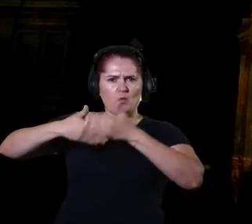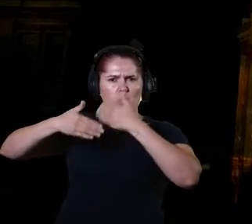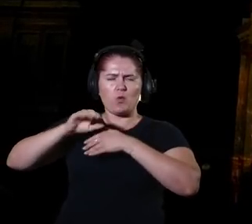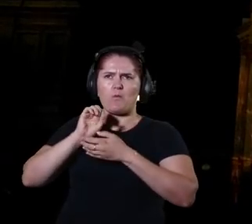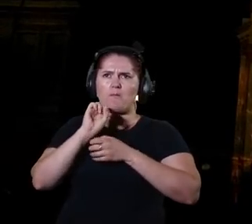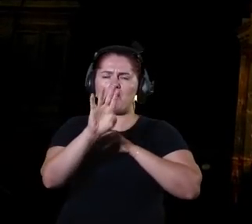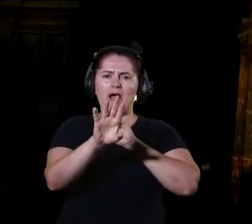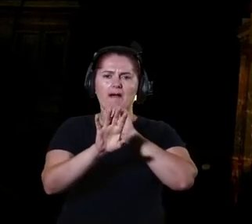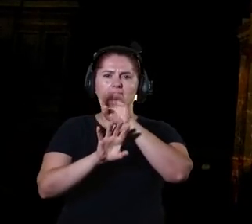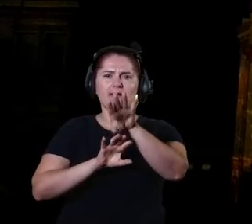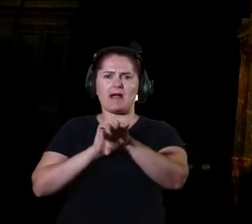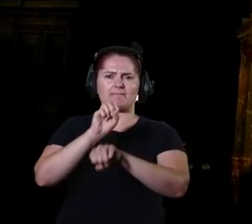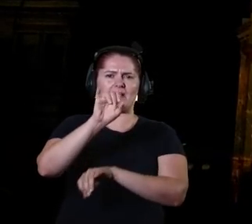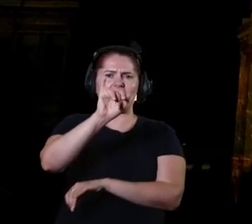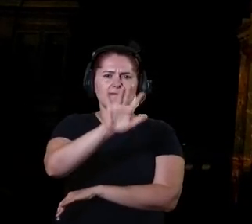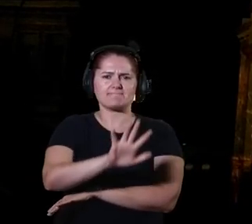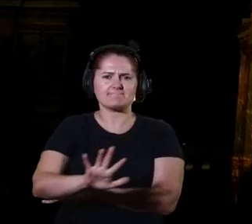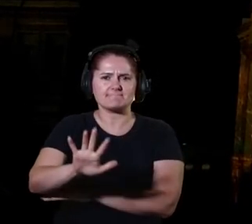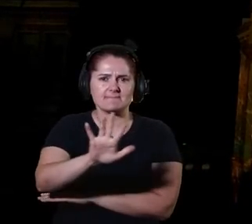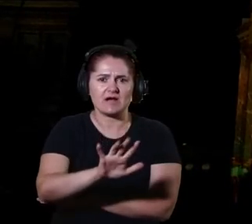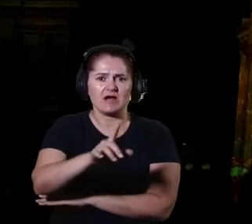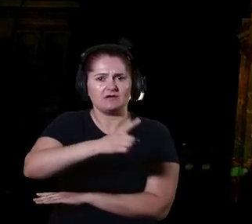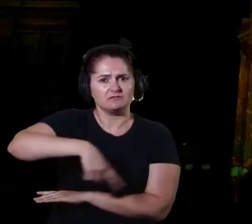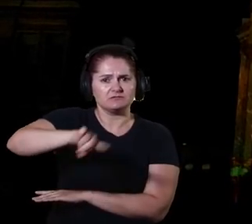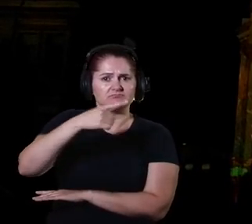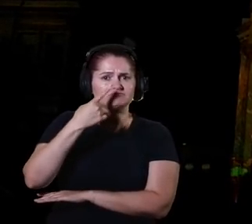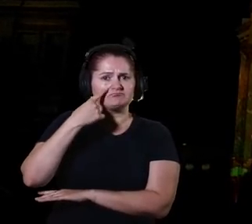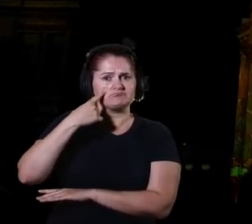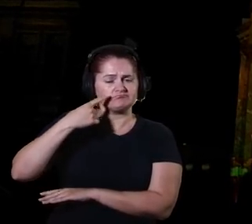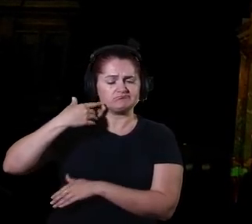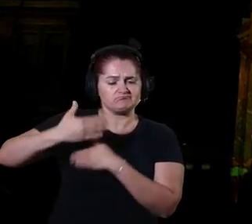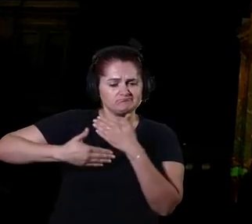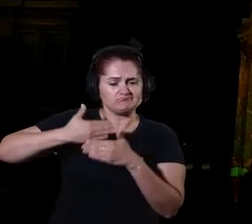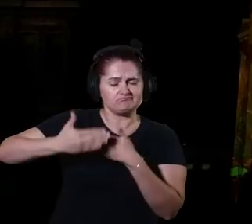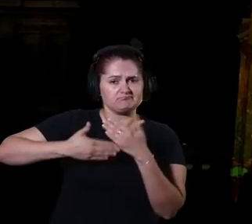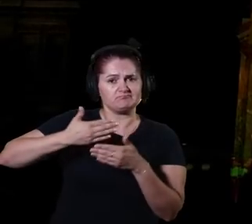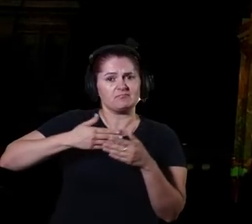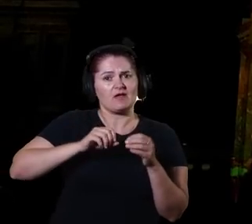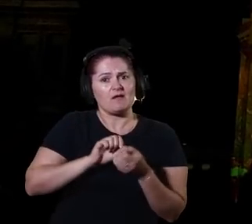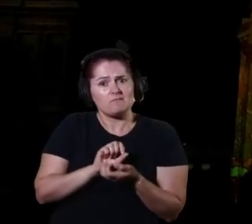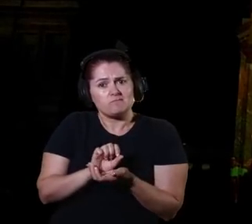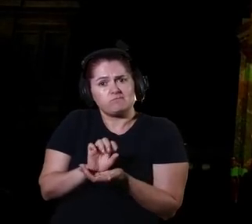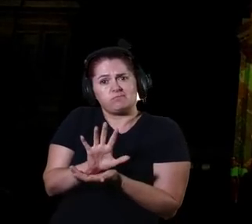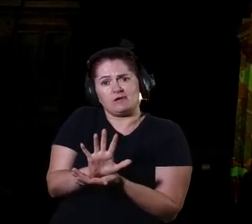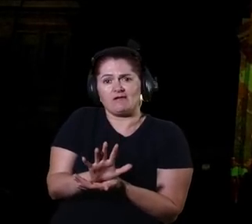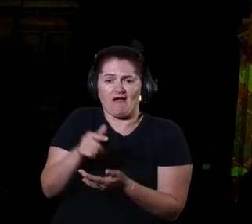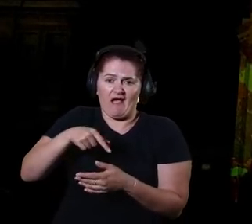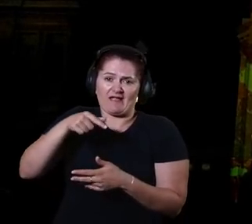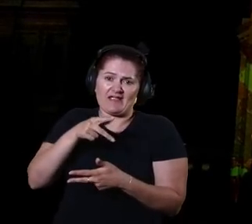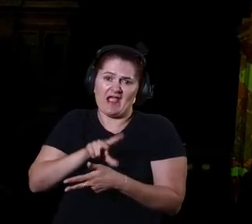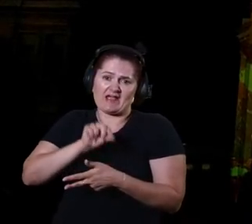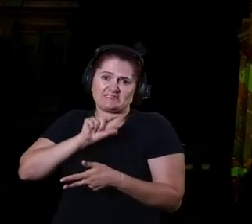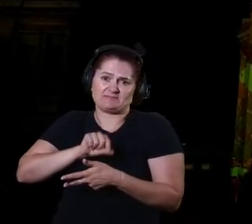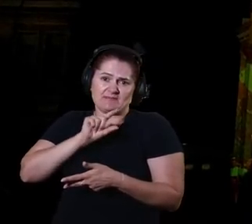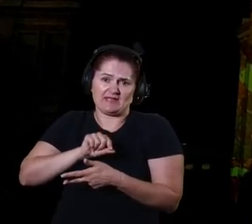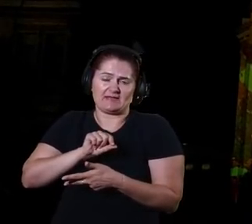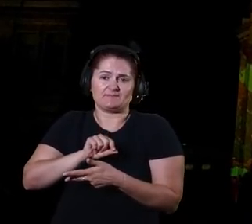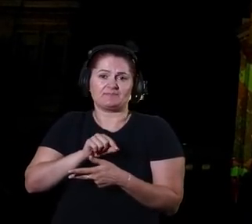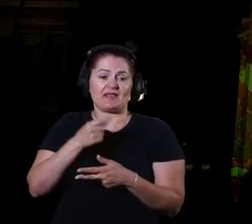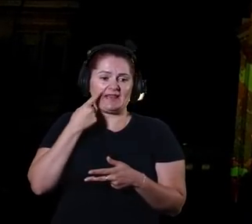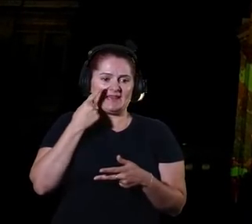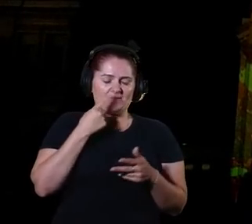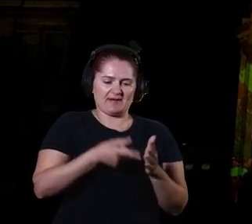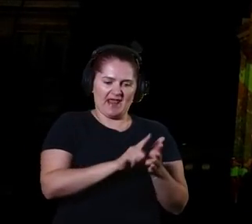você vai ver e vai vendo através da X-Play TV, dando continuidade àquela primeira apresentação